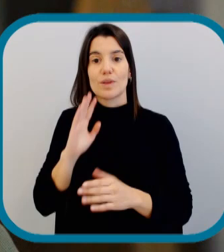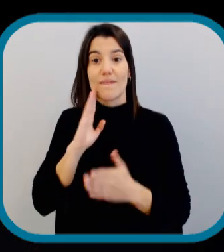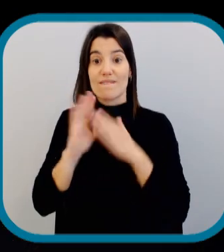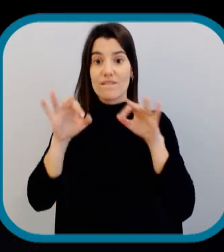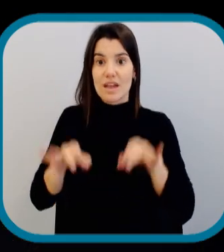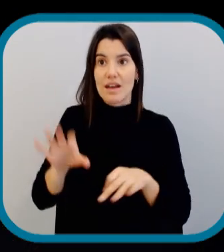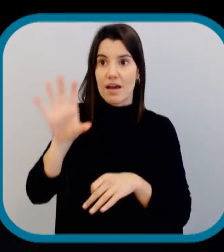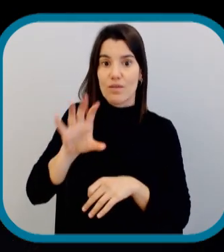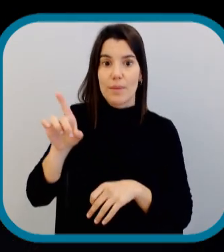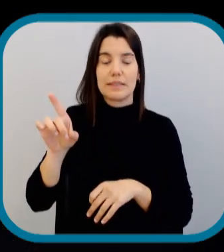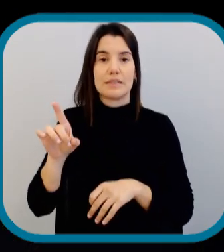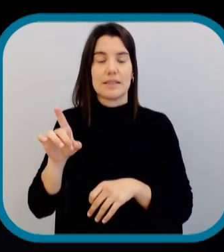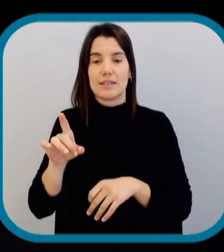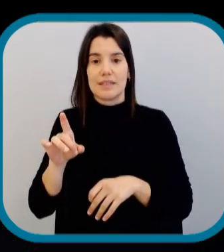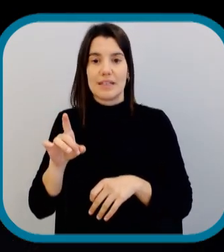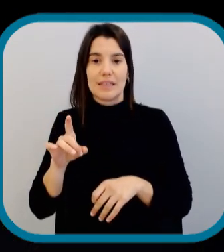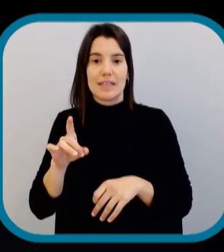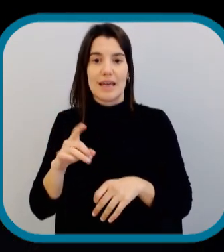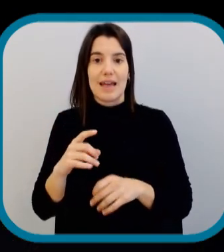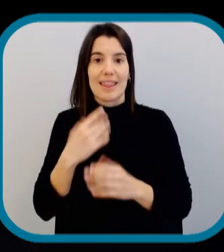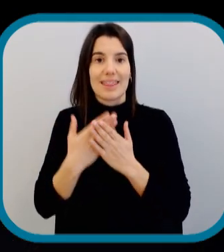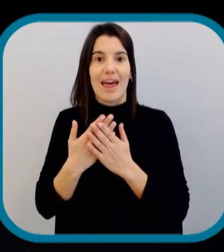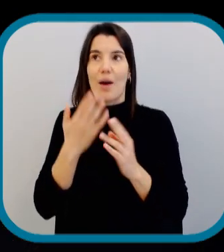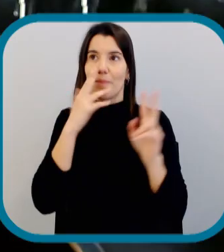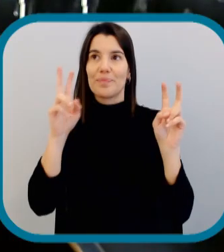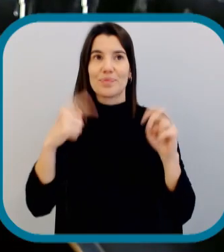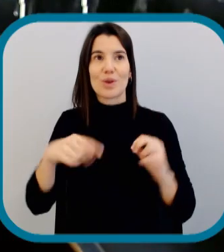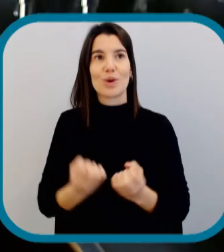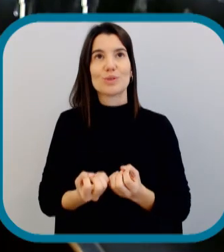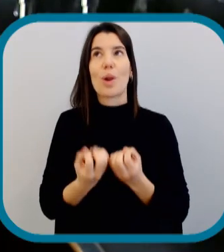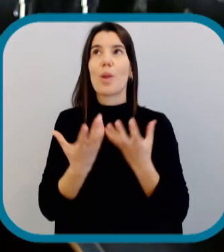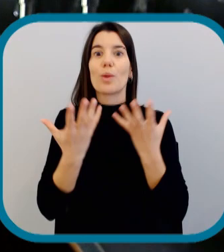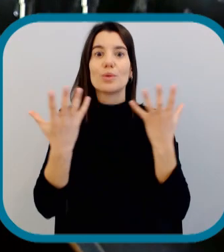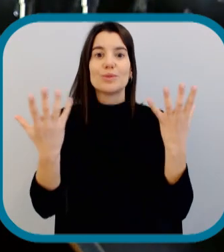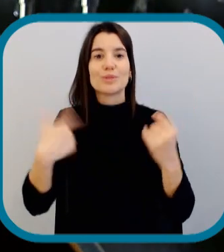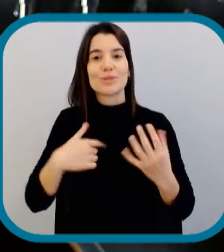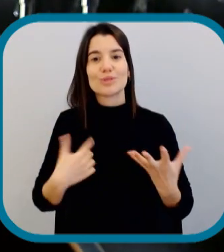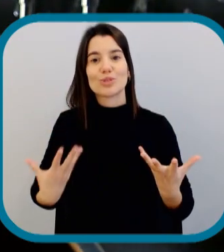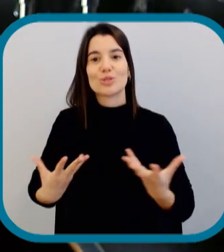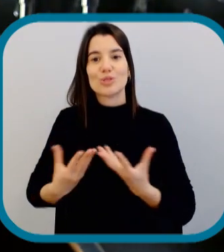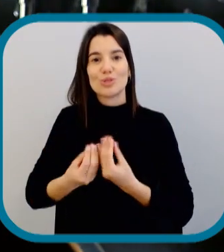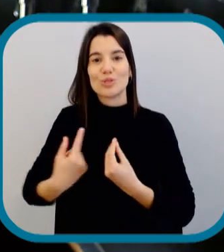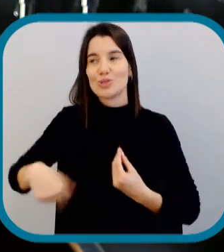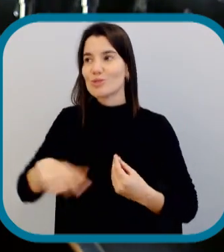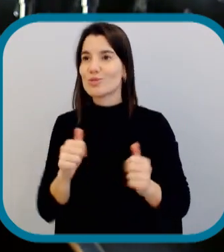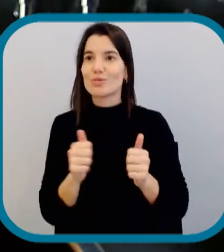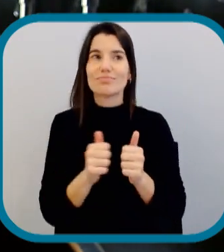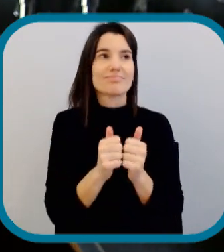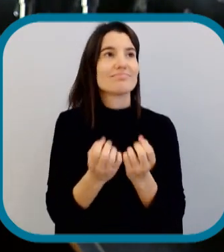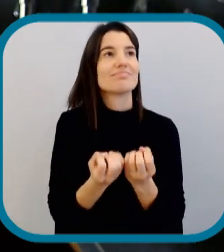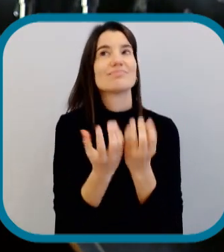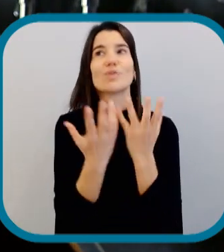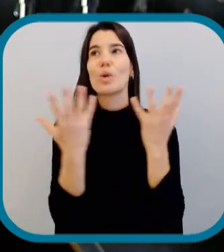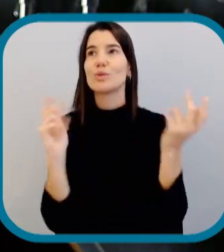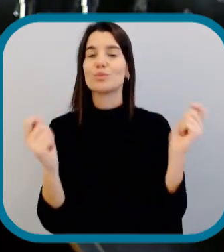final, eu dei a ideia de o transformarmos em luz e nos juntarmos a ele e depois aquilo tudo